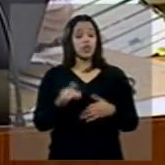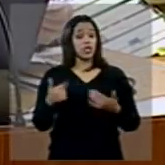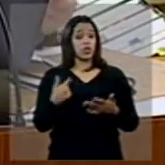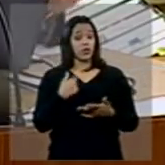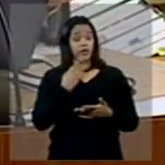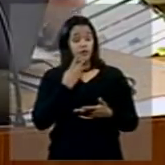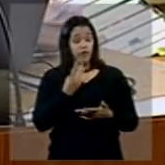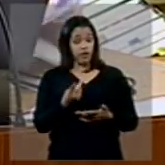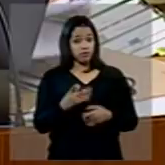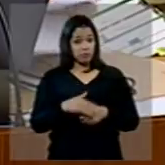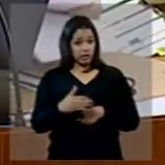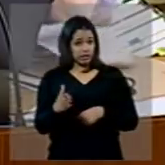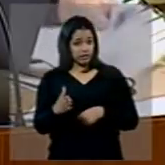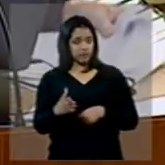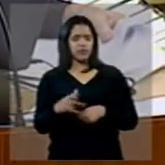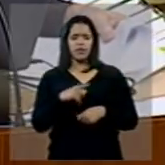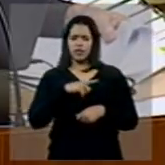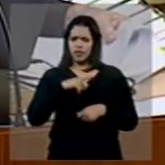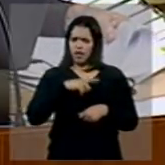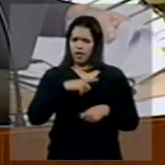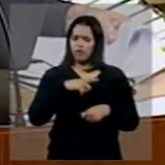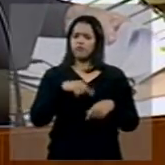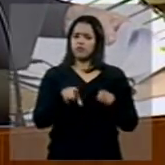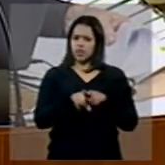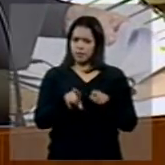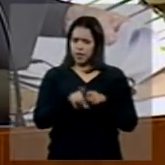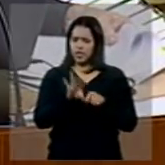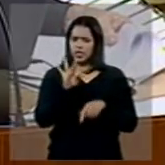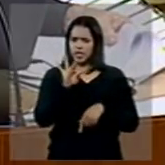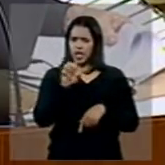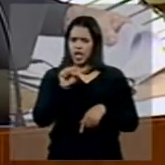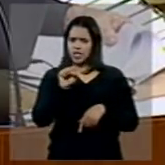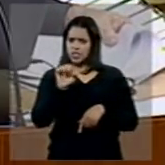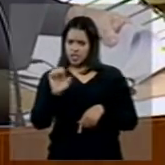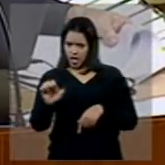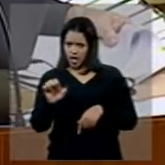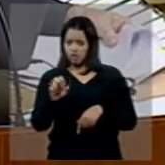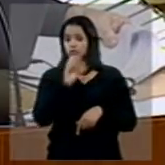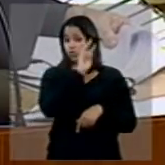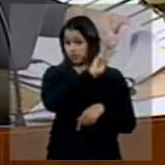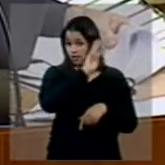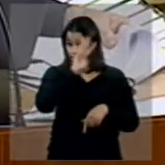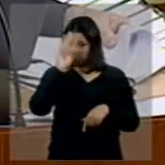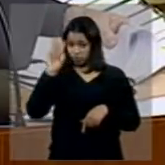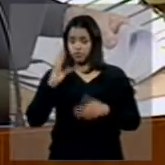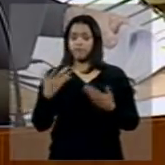que, ademais, consta do sítio eletrônico do TSE que